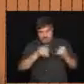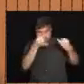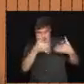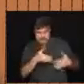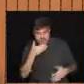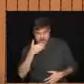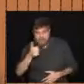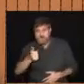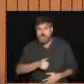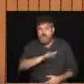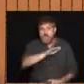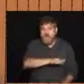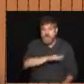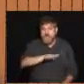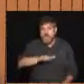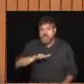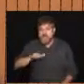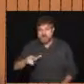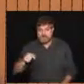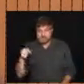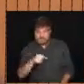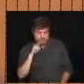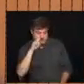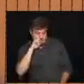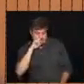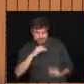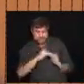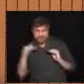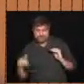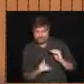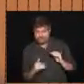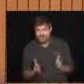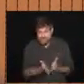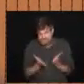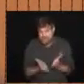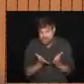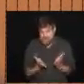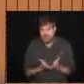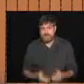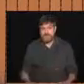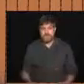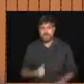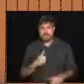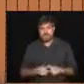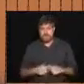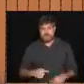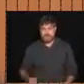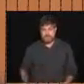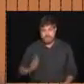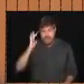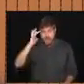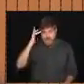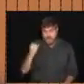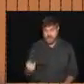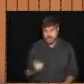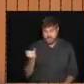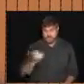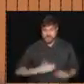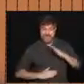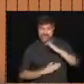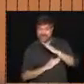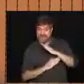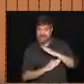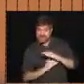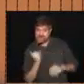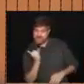frente das crianças com mais vulnerabilidade social. Até porque cabe aqui, eu acho importante a Câmara saber